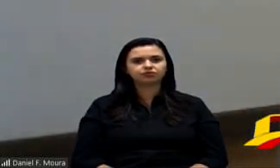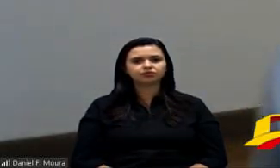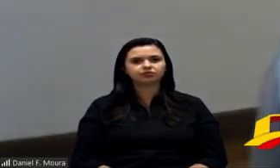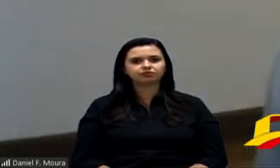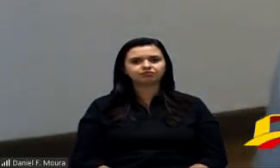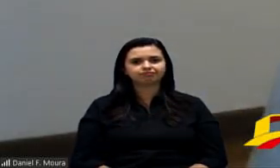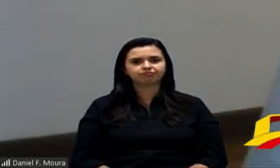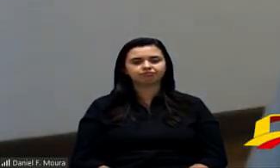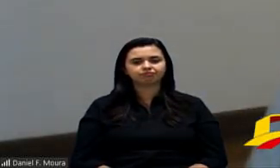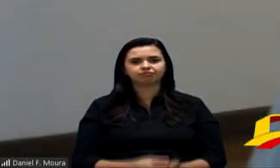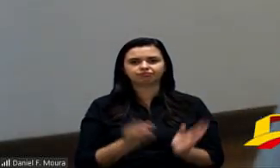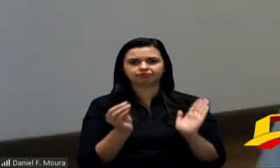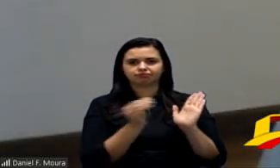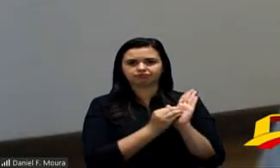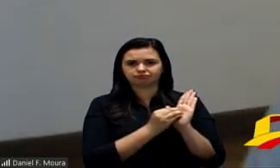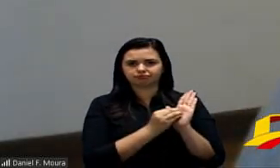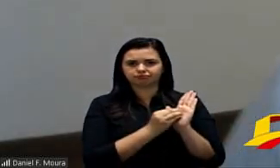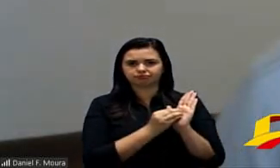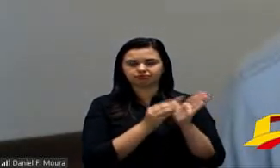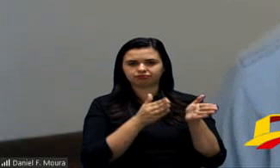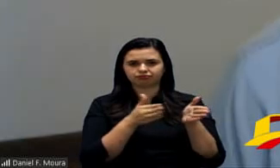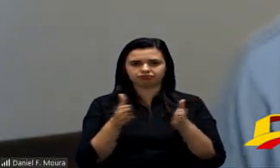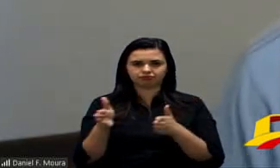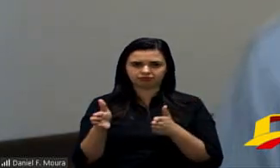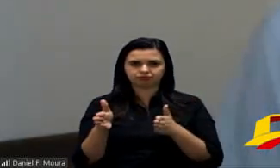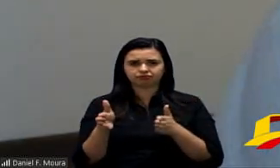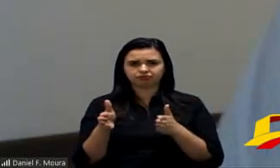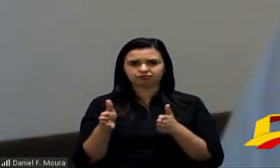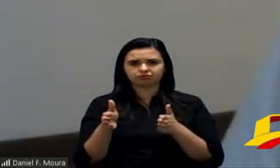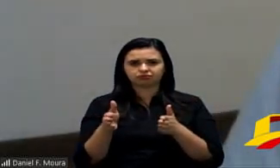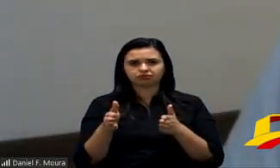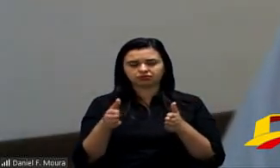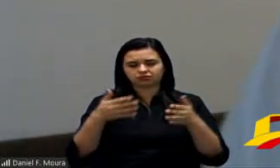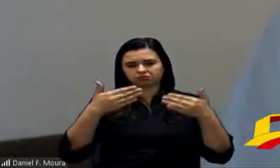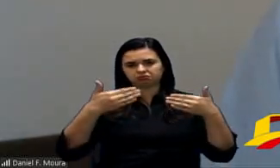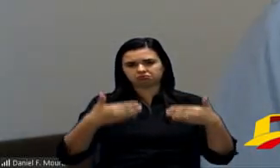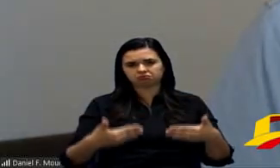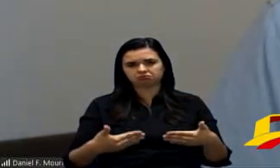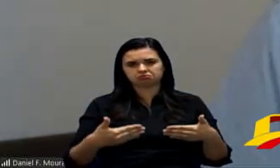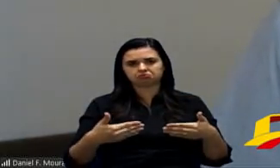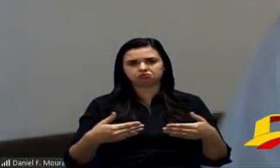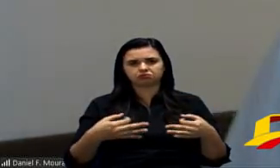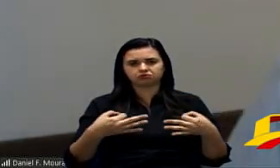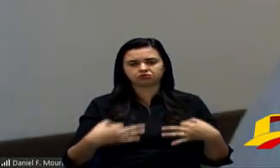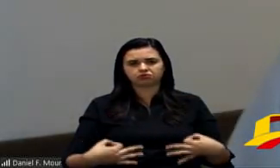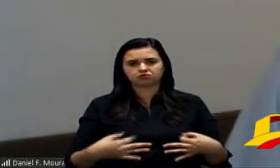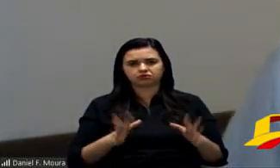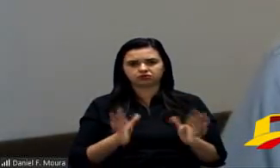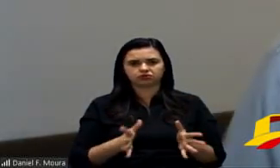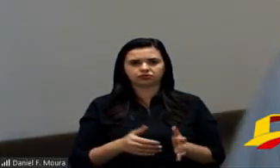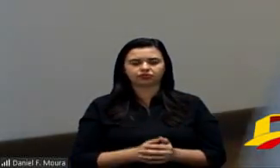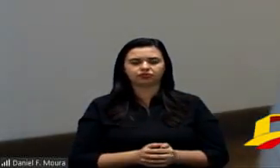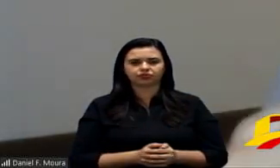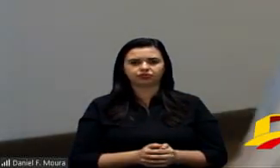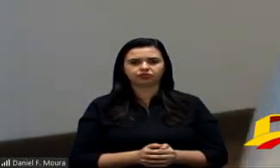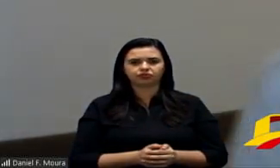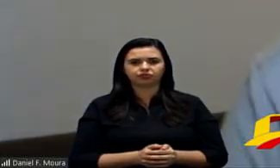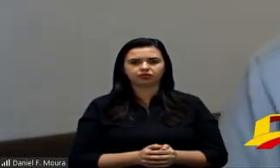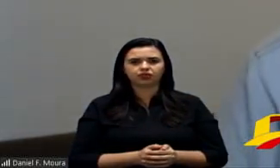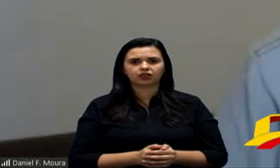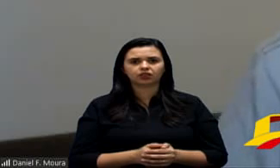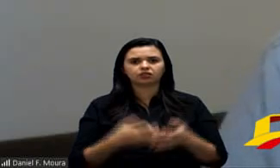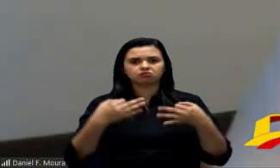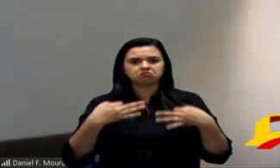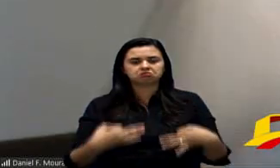Em relação a essa cláusula, isso é um documento padrão da própria município, na verdade. Isso não é estabelecido por nós e nada do gênero. É um protocolo